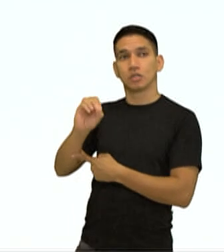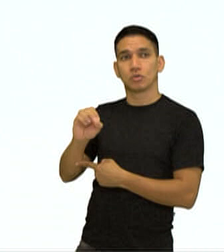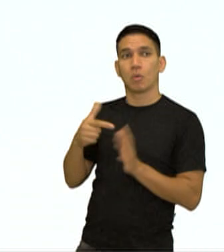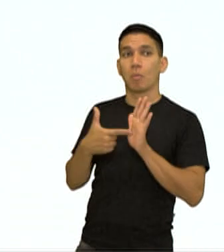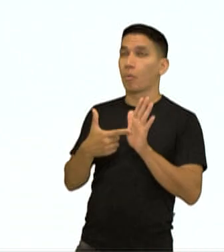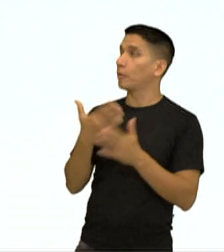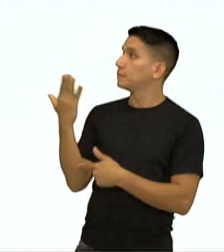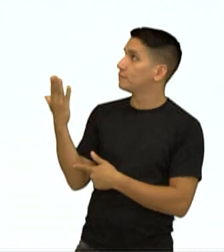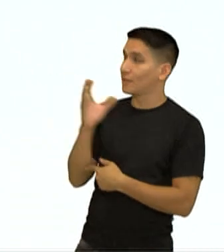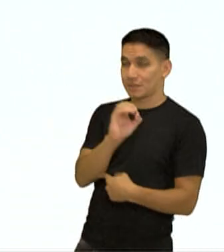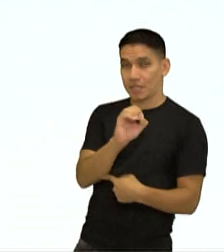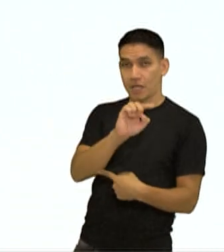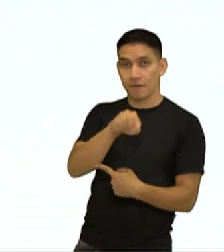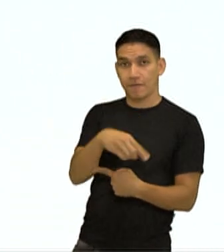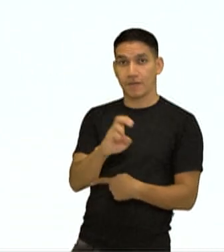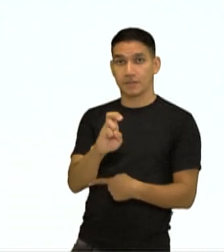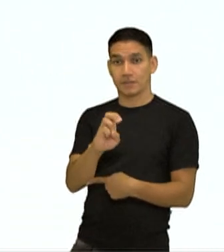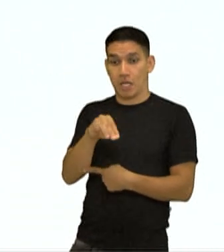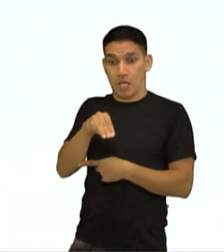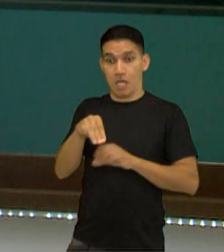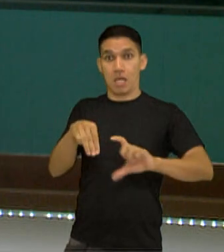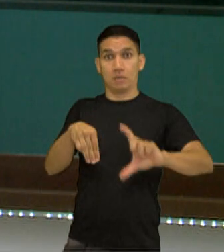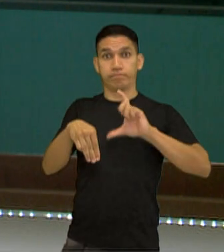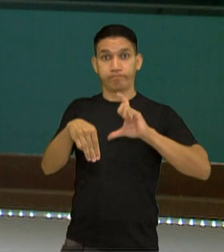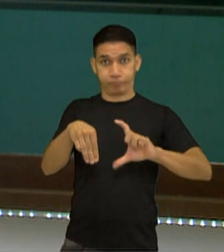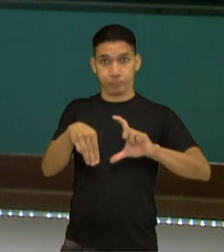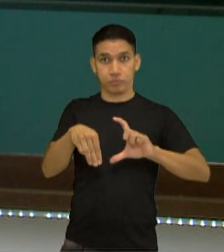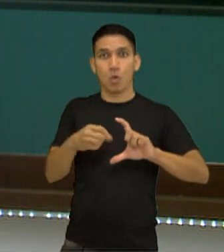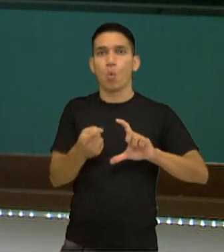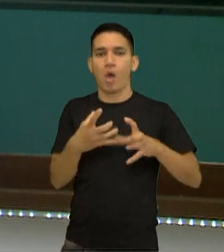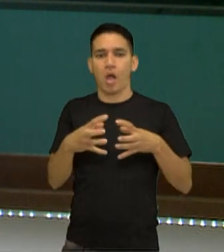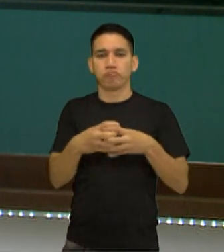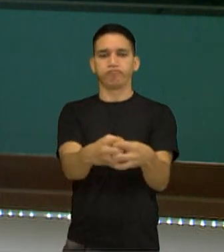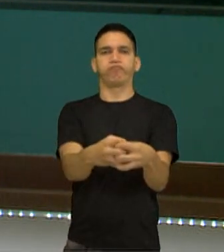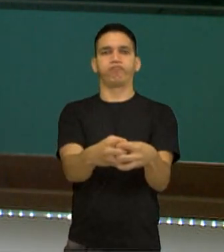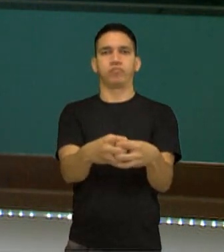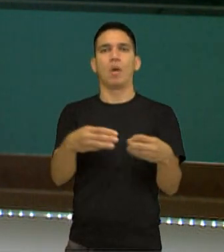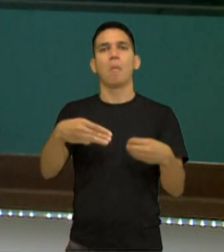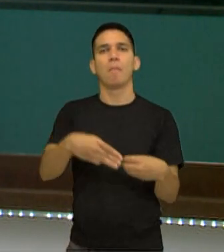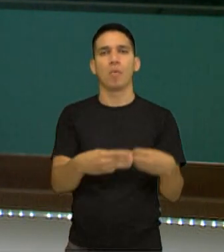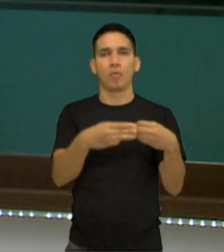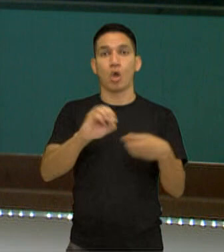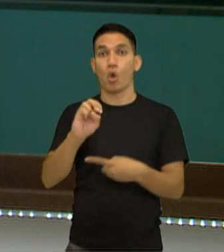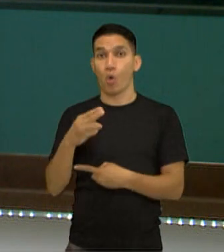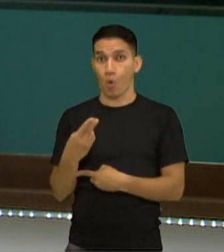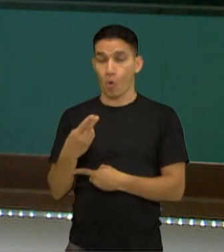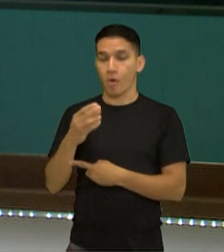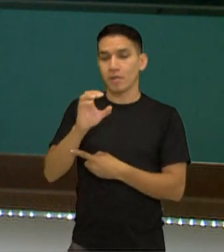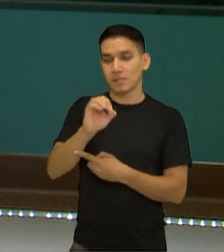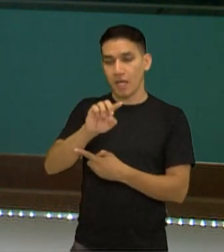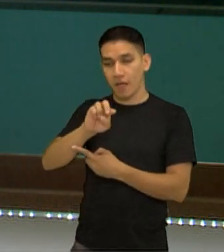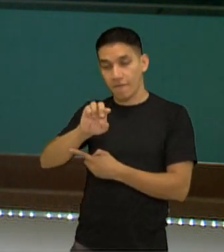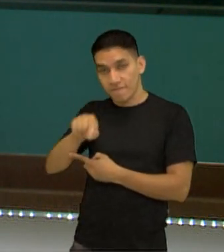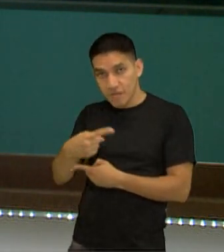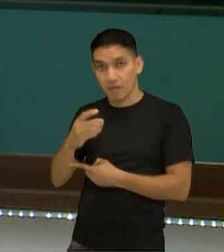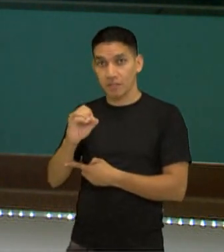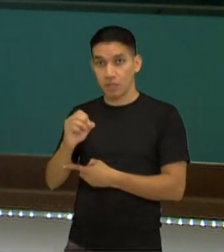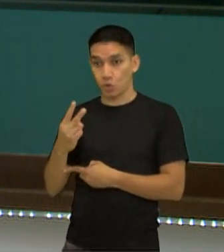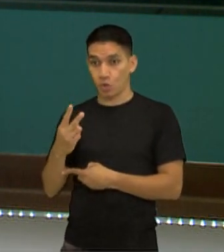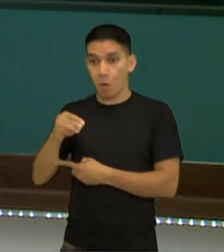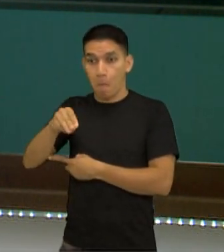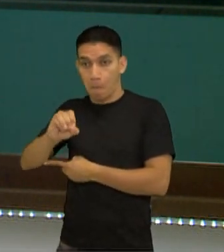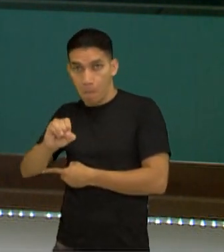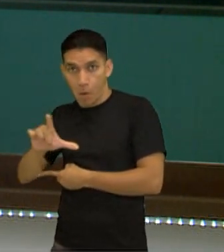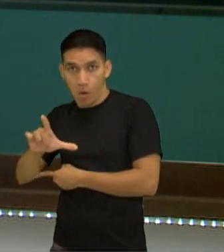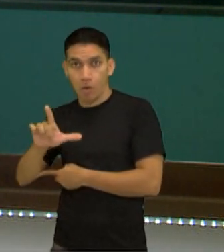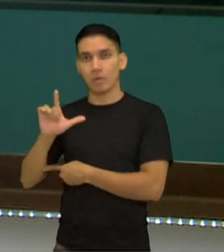aqui, 0,5 M maiúsculo para indicar a concentração molar ou 0,02 mol por litro, que